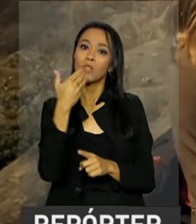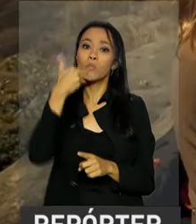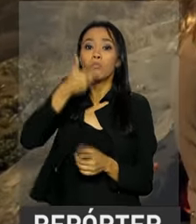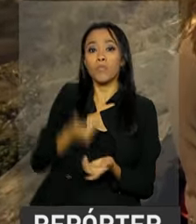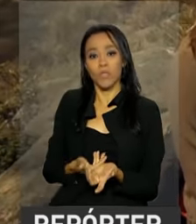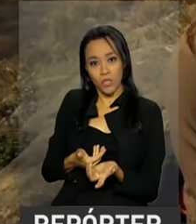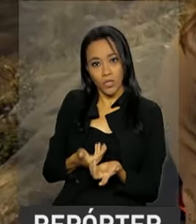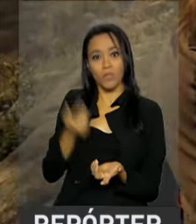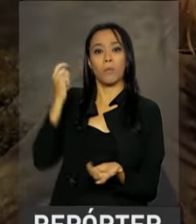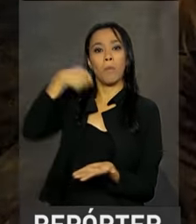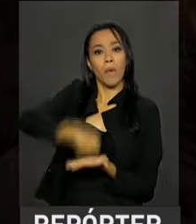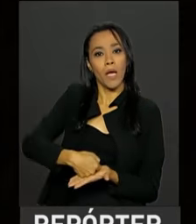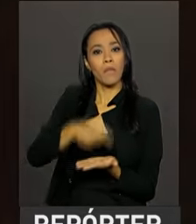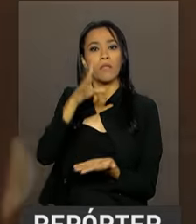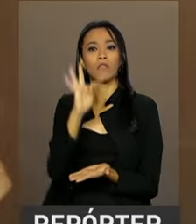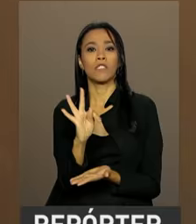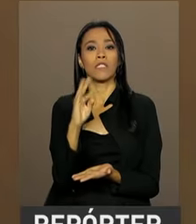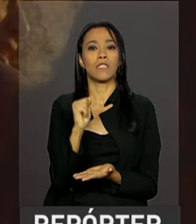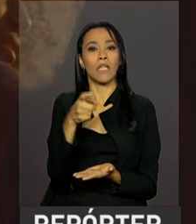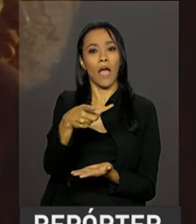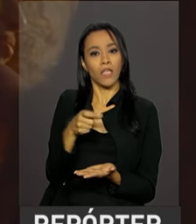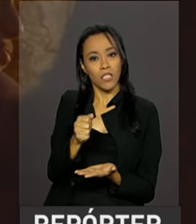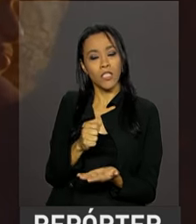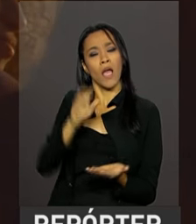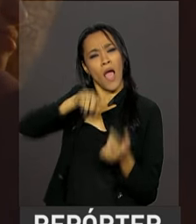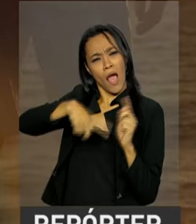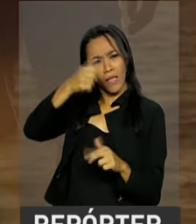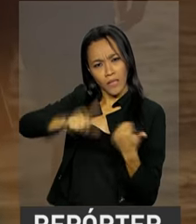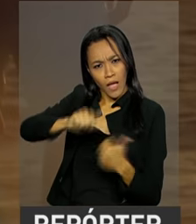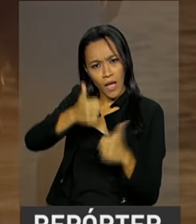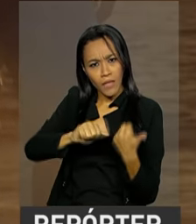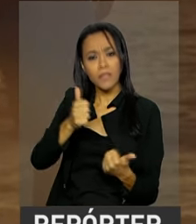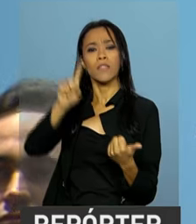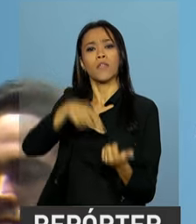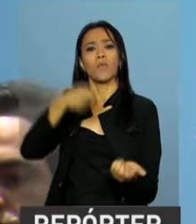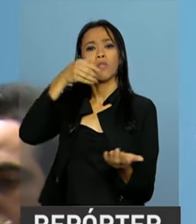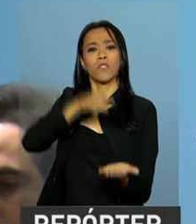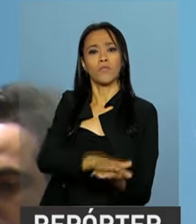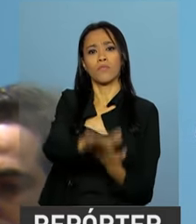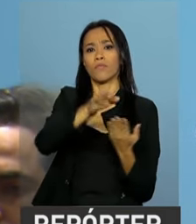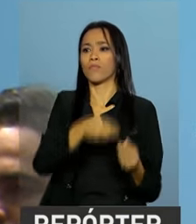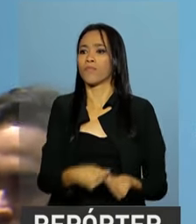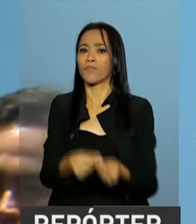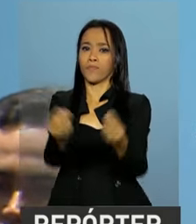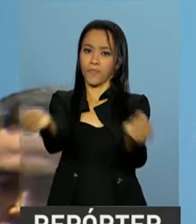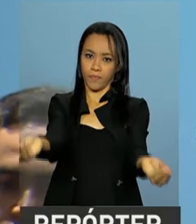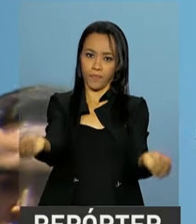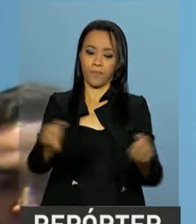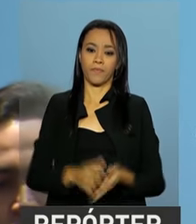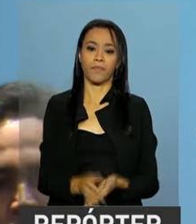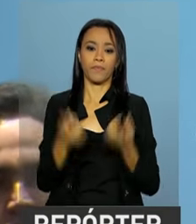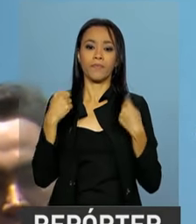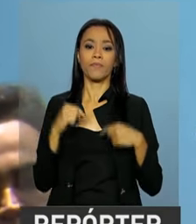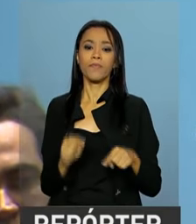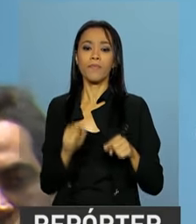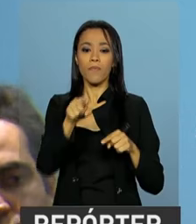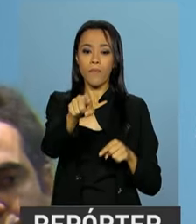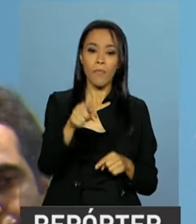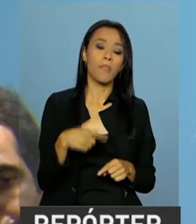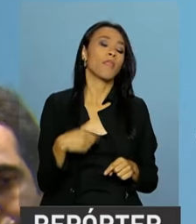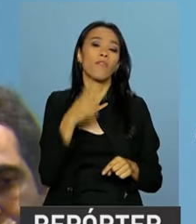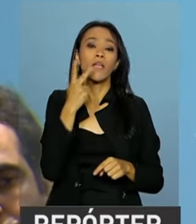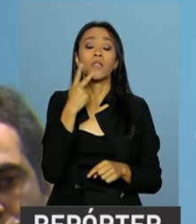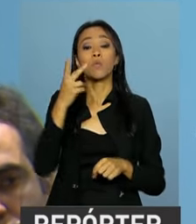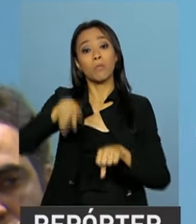solicitação, pagamento de taxas, análise, concessão e emissão. Nós queremos que os países com grande